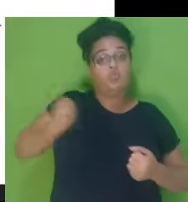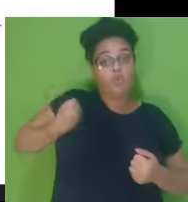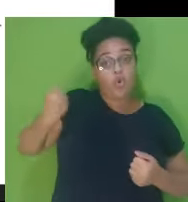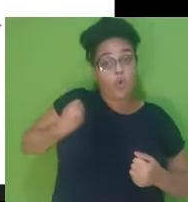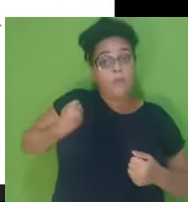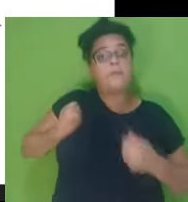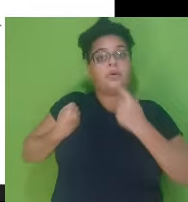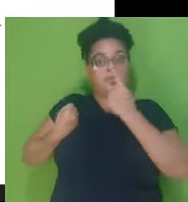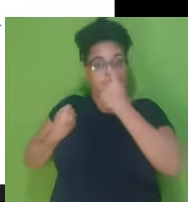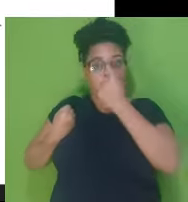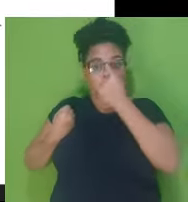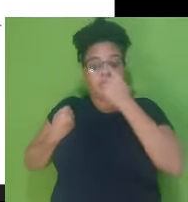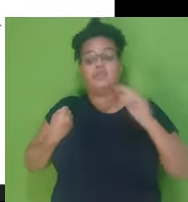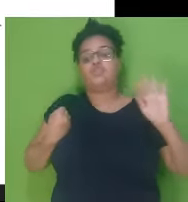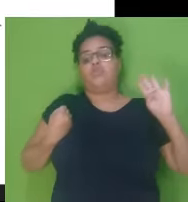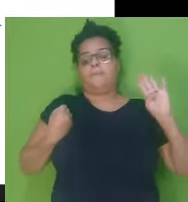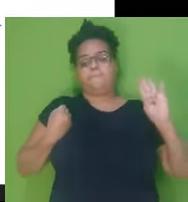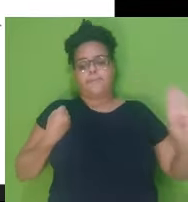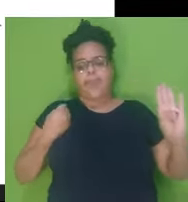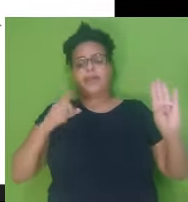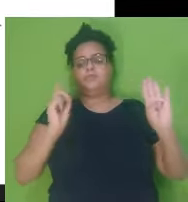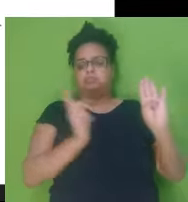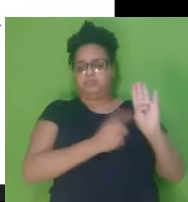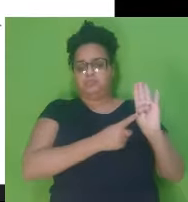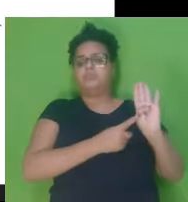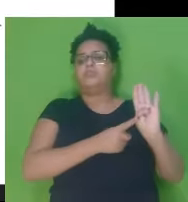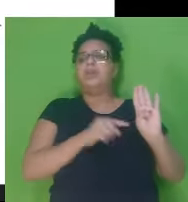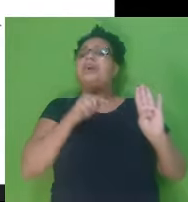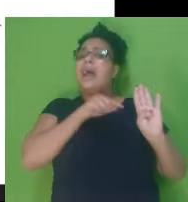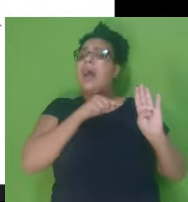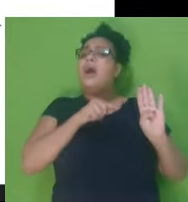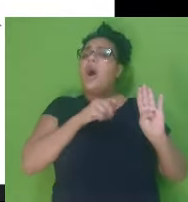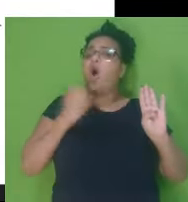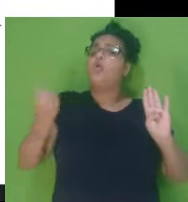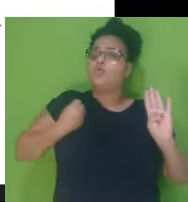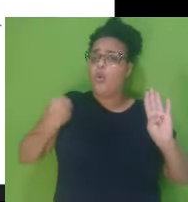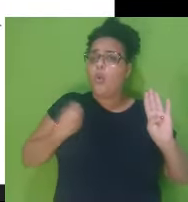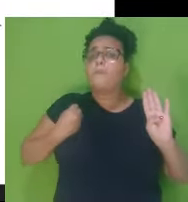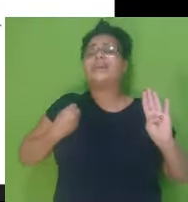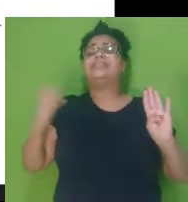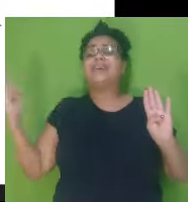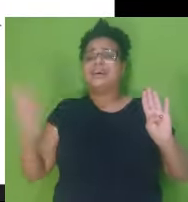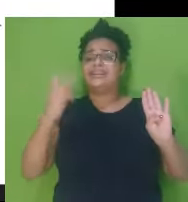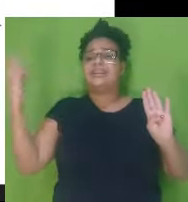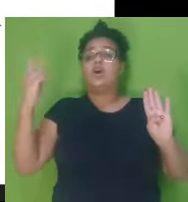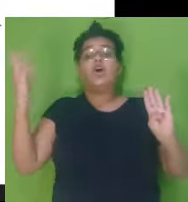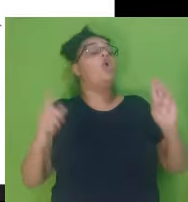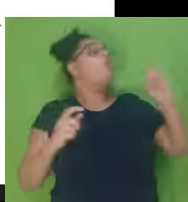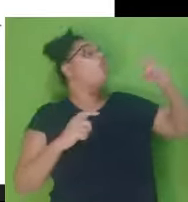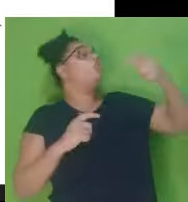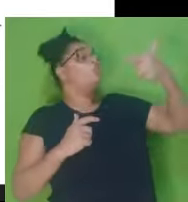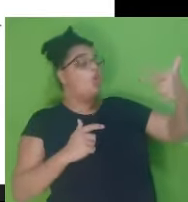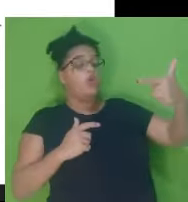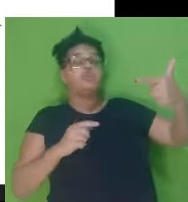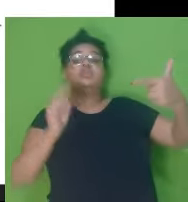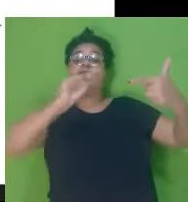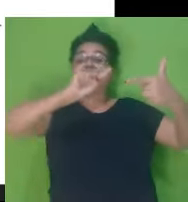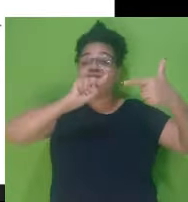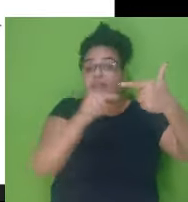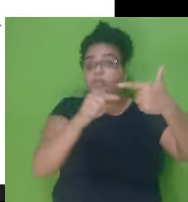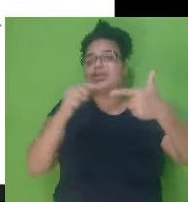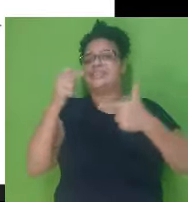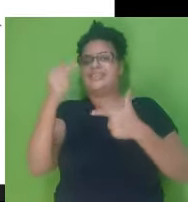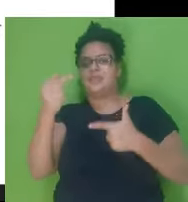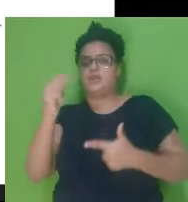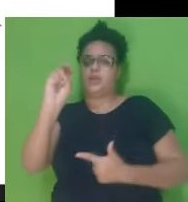que a gente chamou de e que esse número tem um valor aproximado de 2,71.